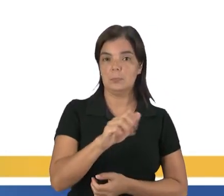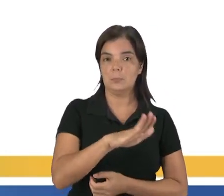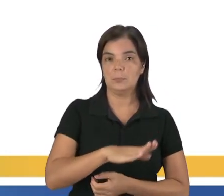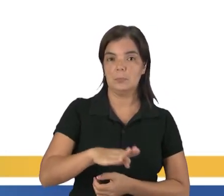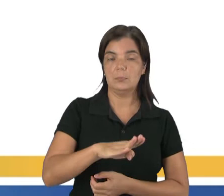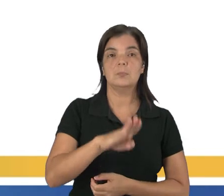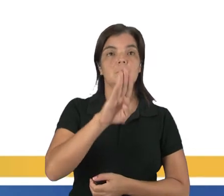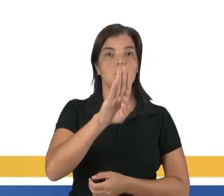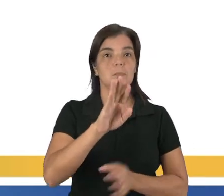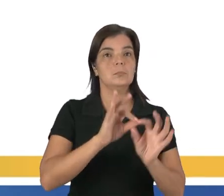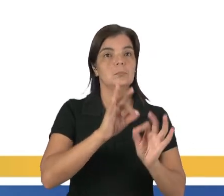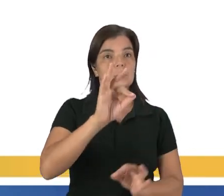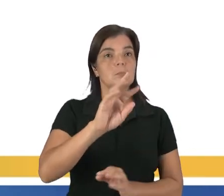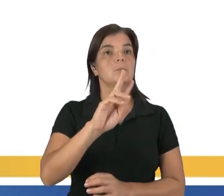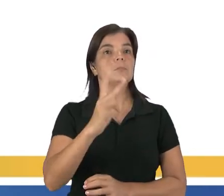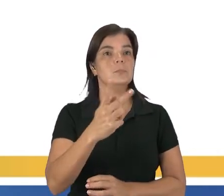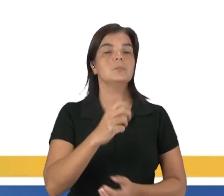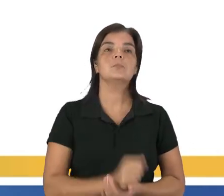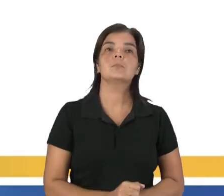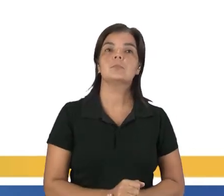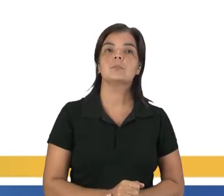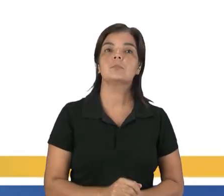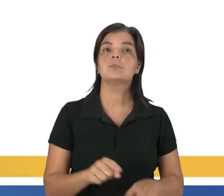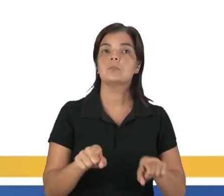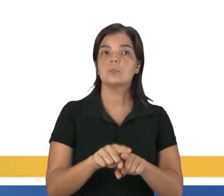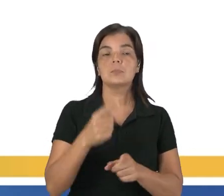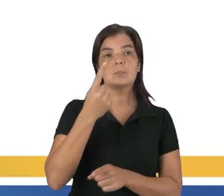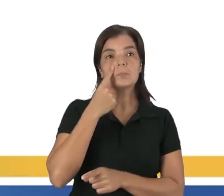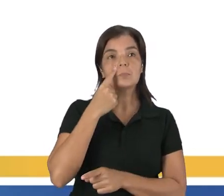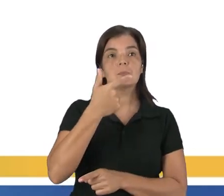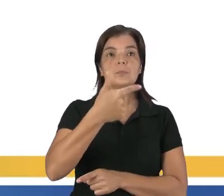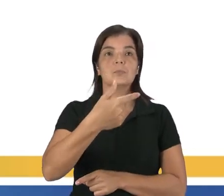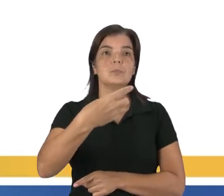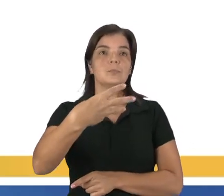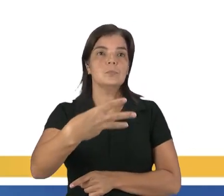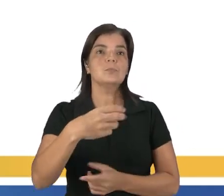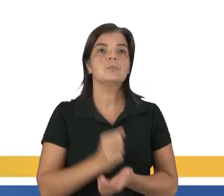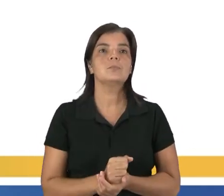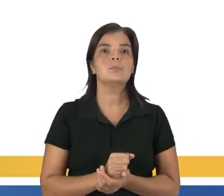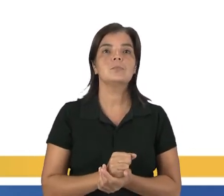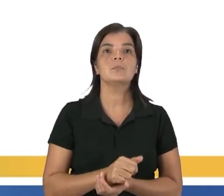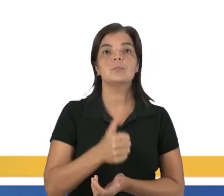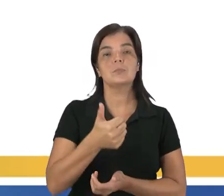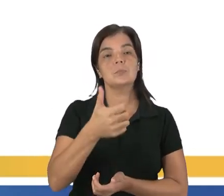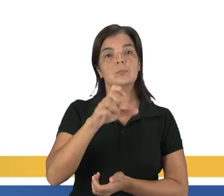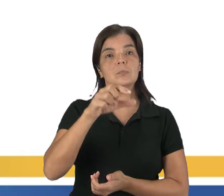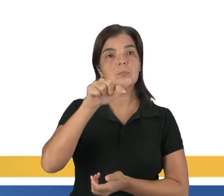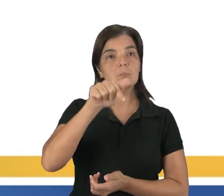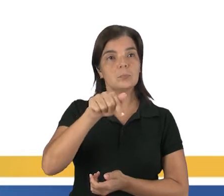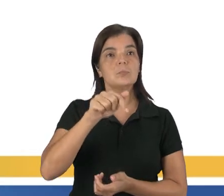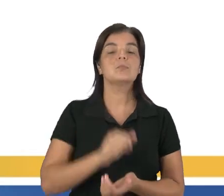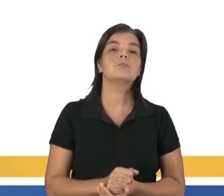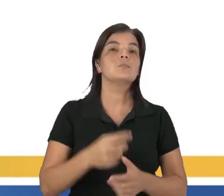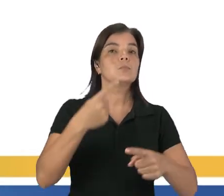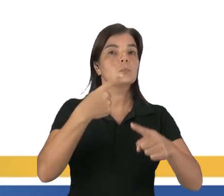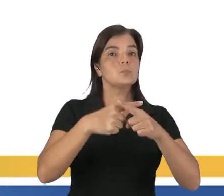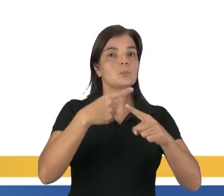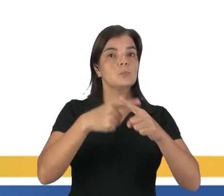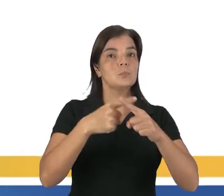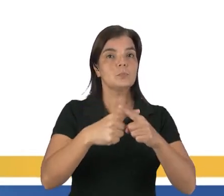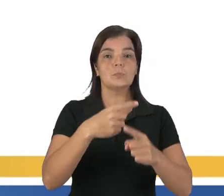a área do retângulo é base vezes altura. A base ali visivelmente é 23 e a altura é 17. Quando você